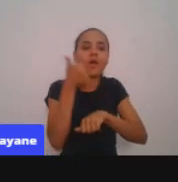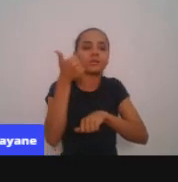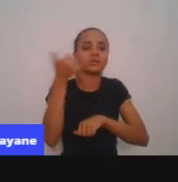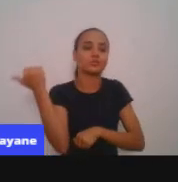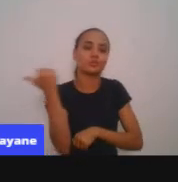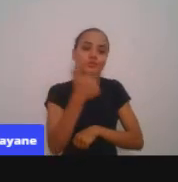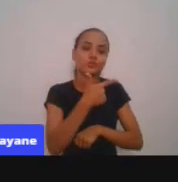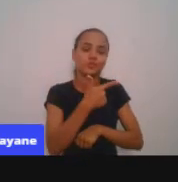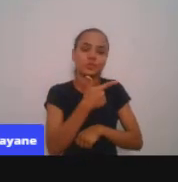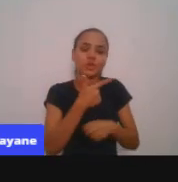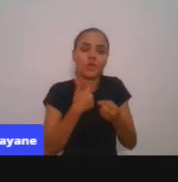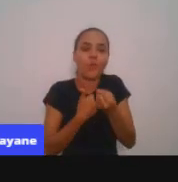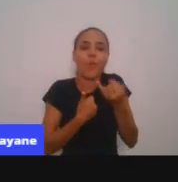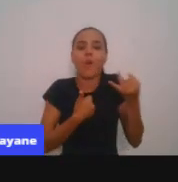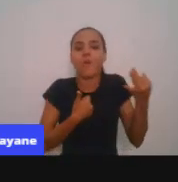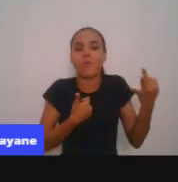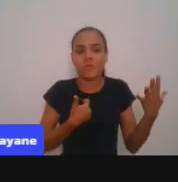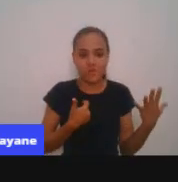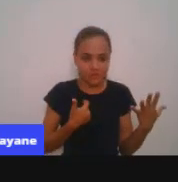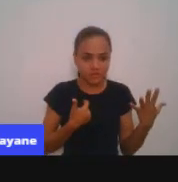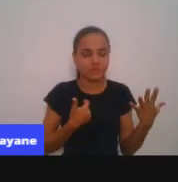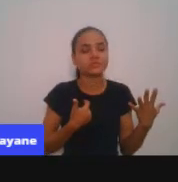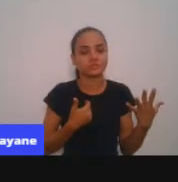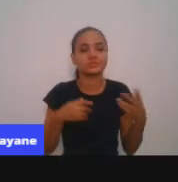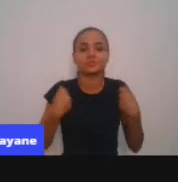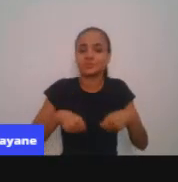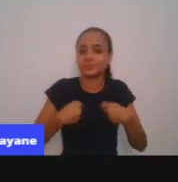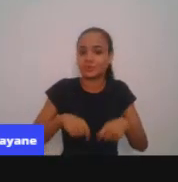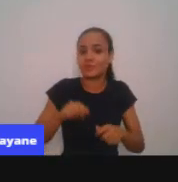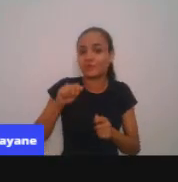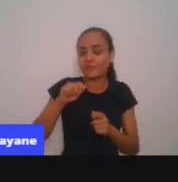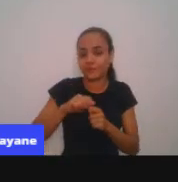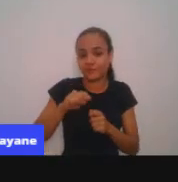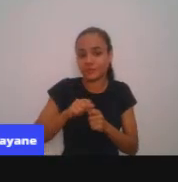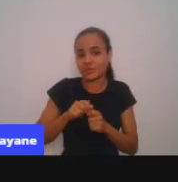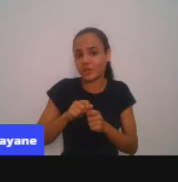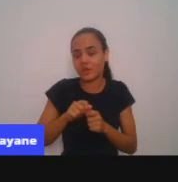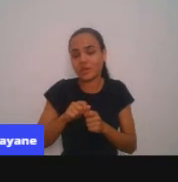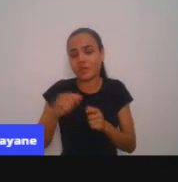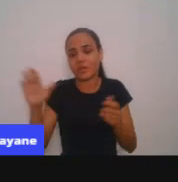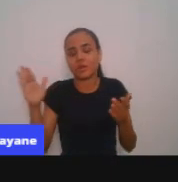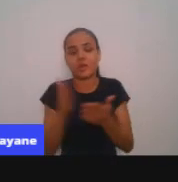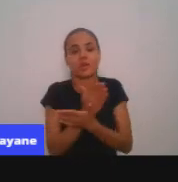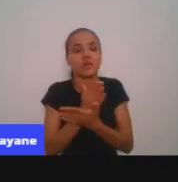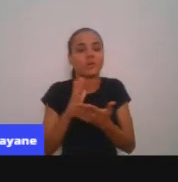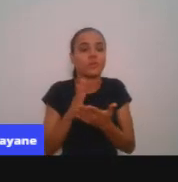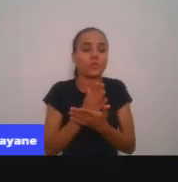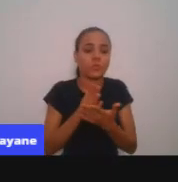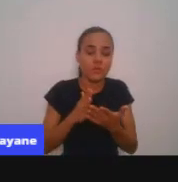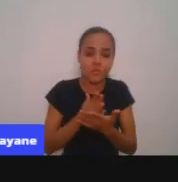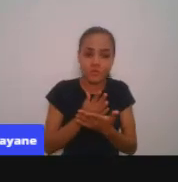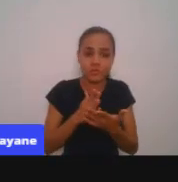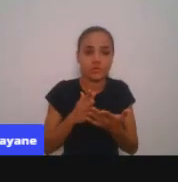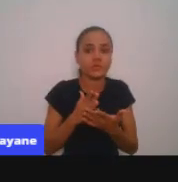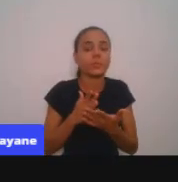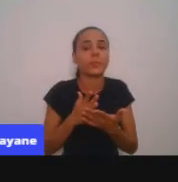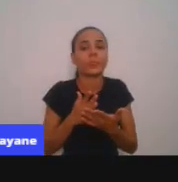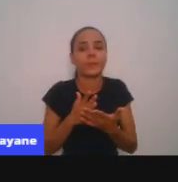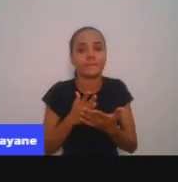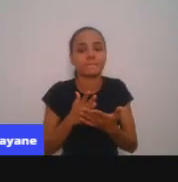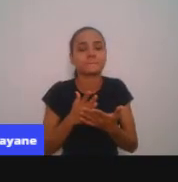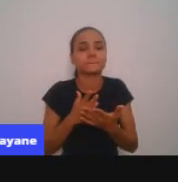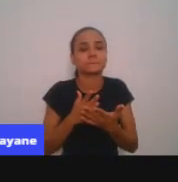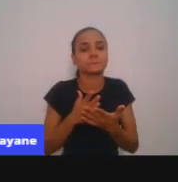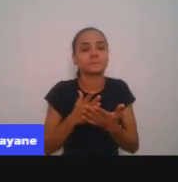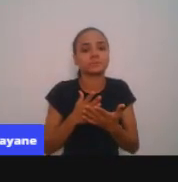me aproxime dessas crianças, né, que faça com que elas se divirtam, né, com que elas aprendam, porque a criança